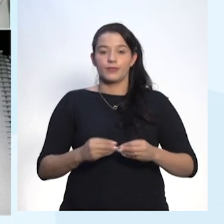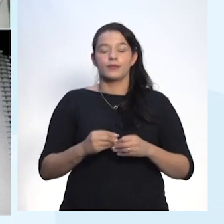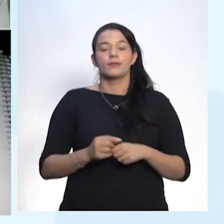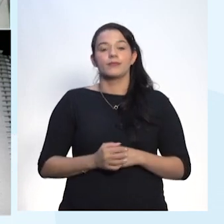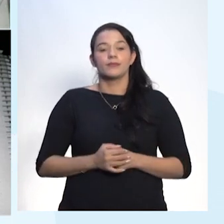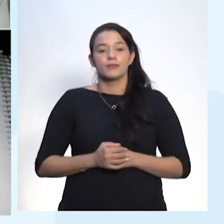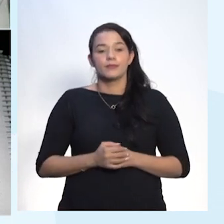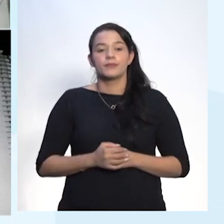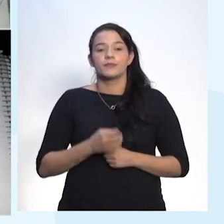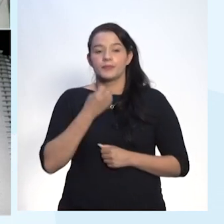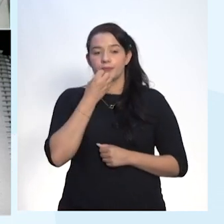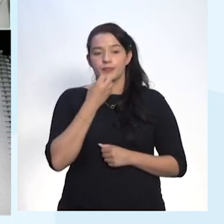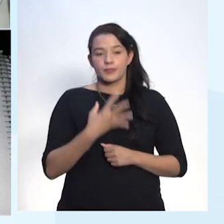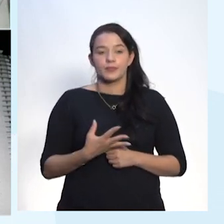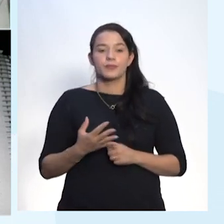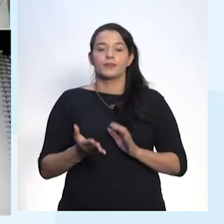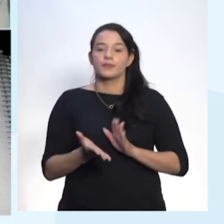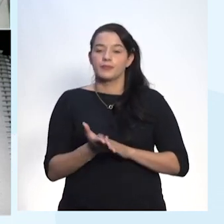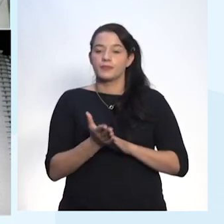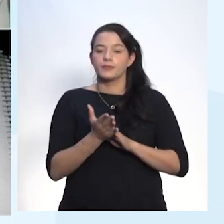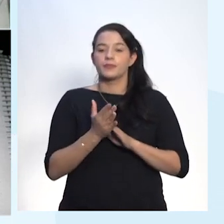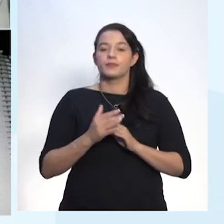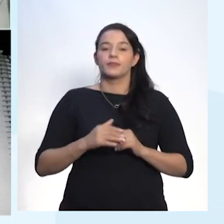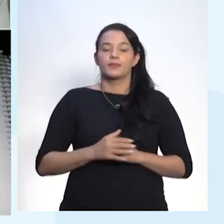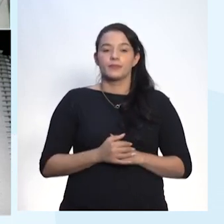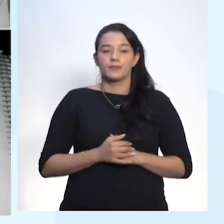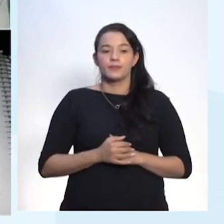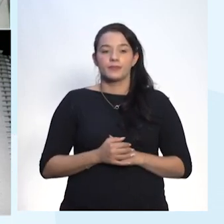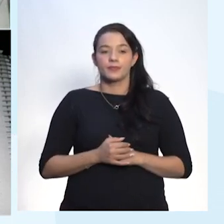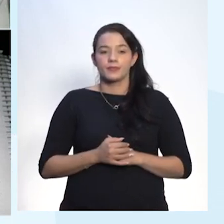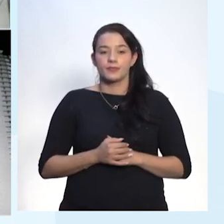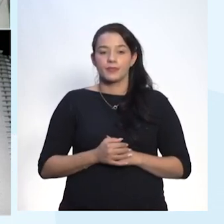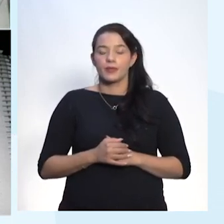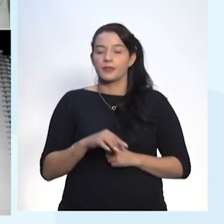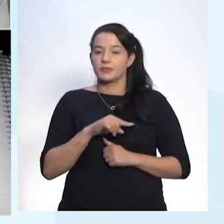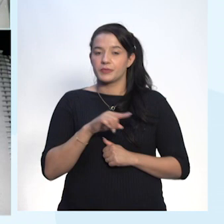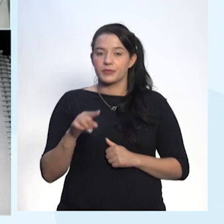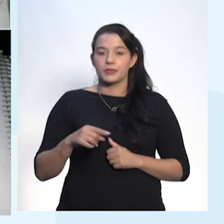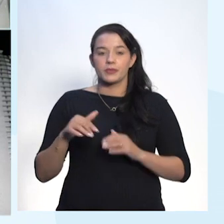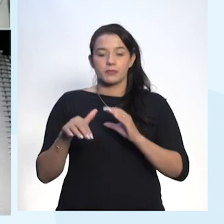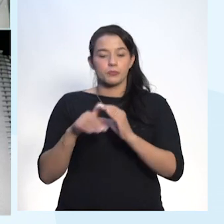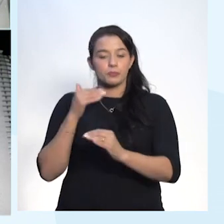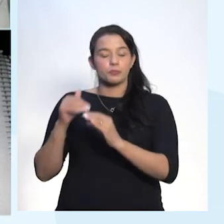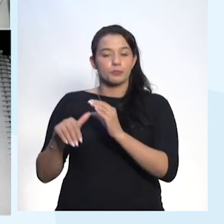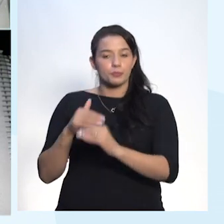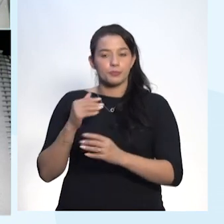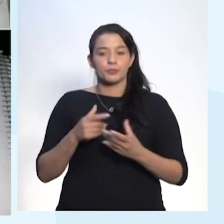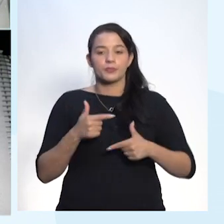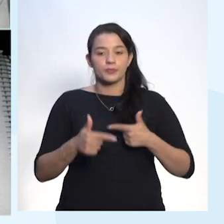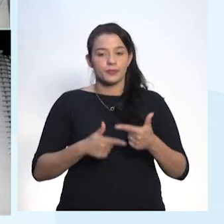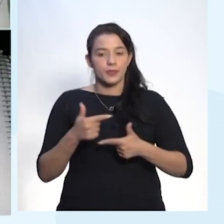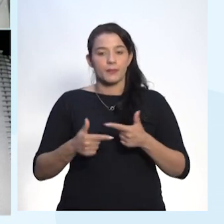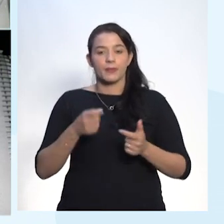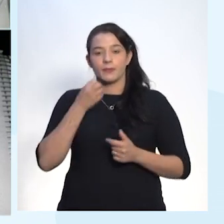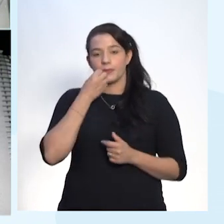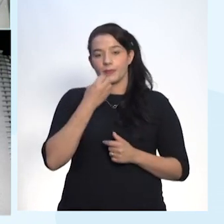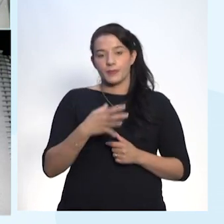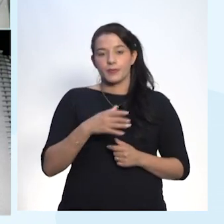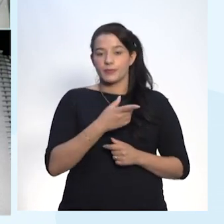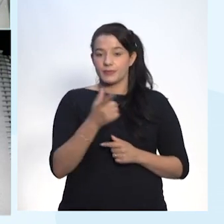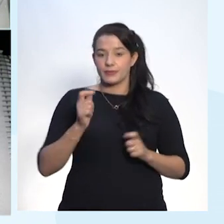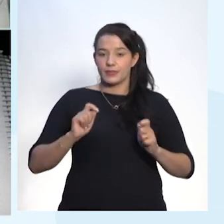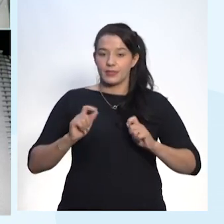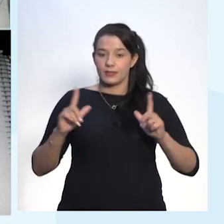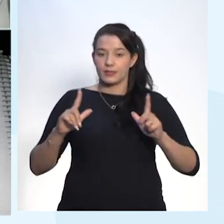Campos, professora Iris, parceira, né? Franciele Cristina sempre está nos mandando um trabalho, olha que bonito, ela está ligadinha